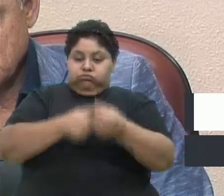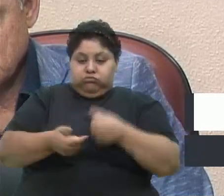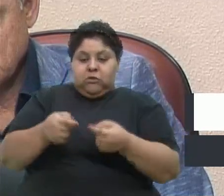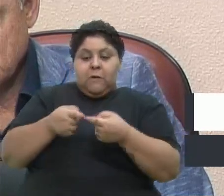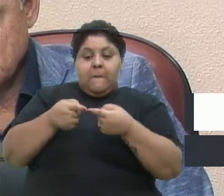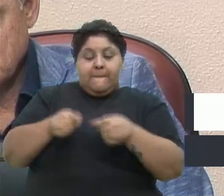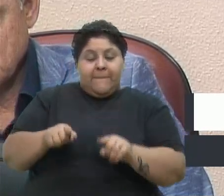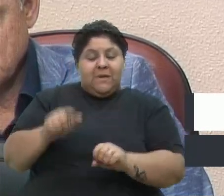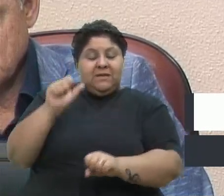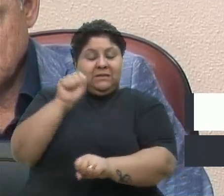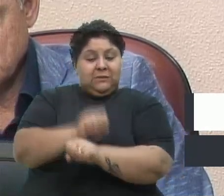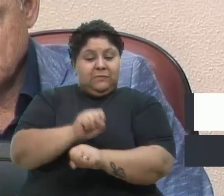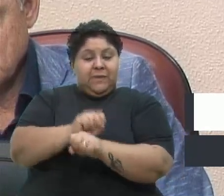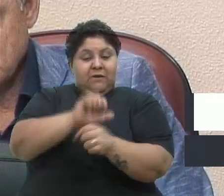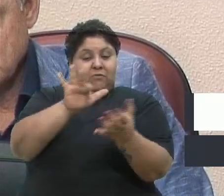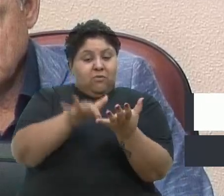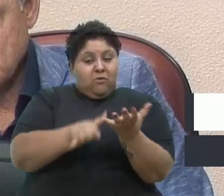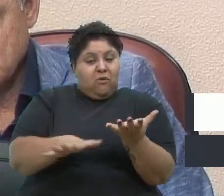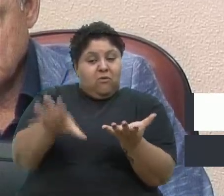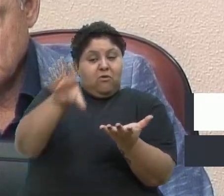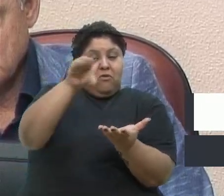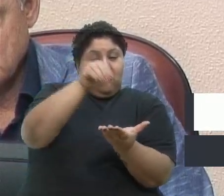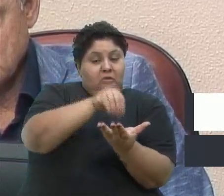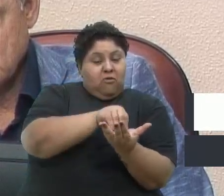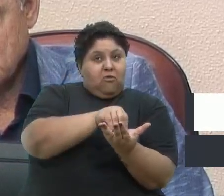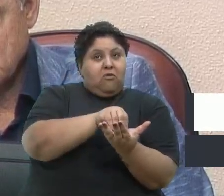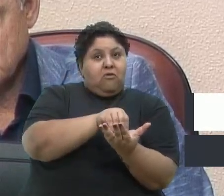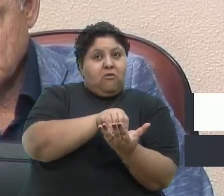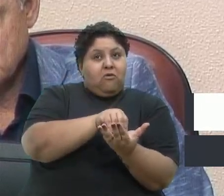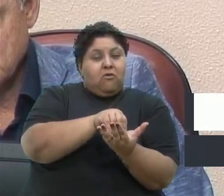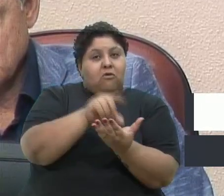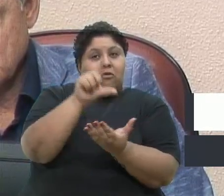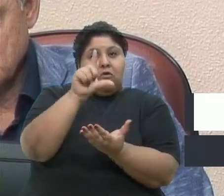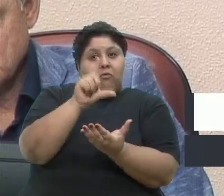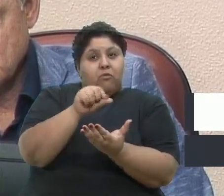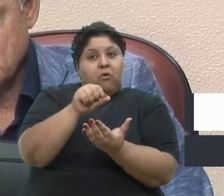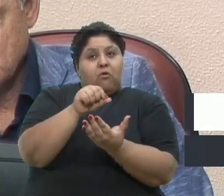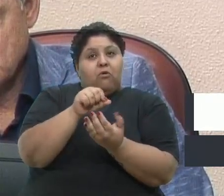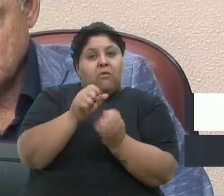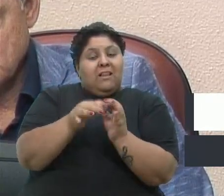espero que a Codeca, nós queremos deixar o Lima um pouco de folga